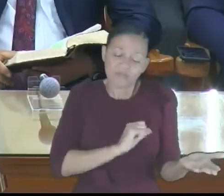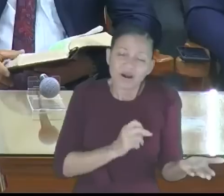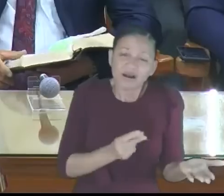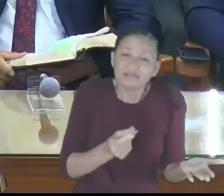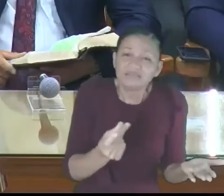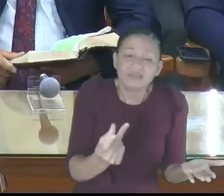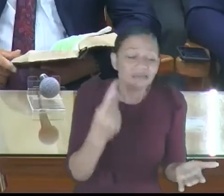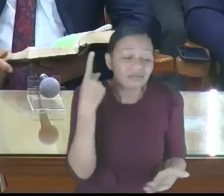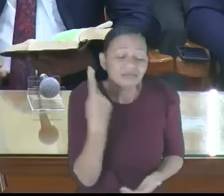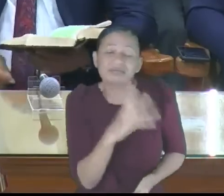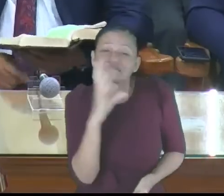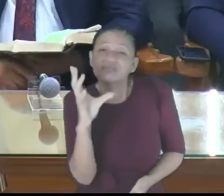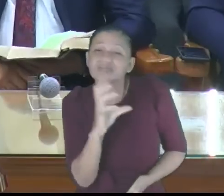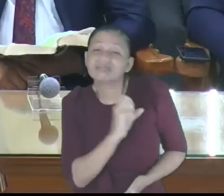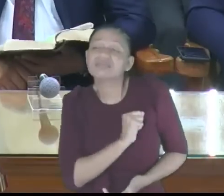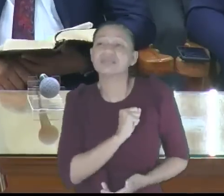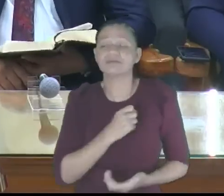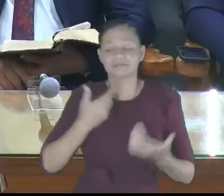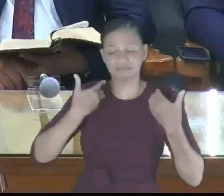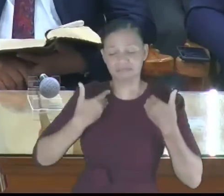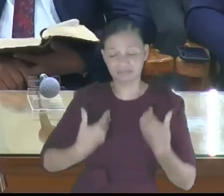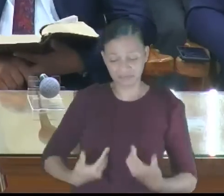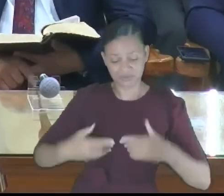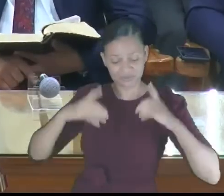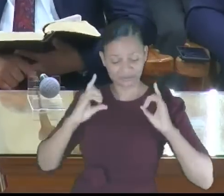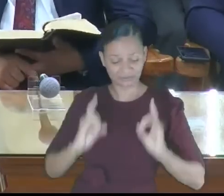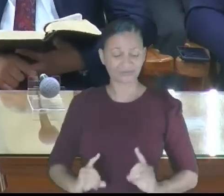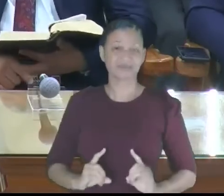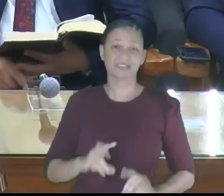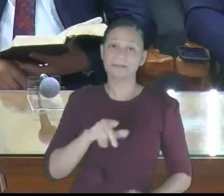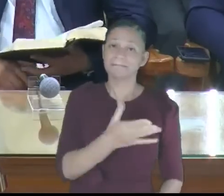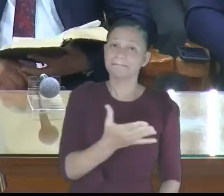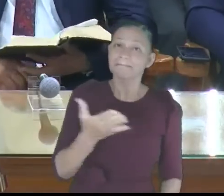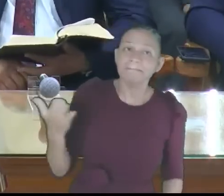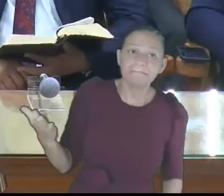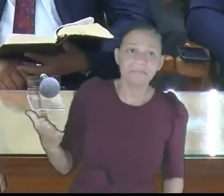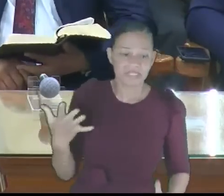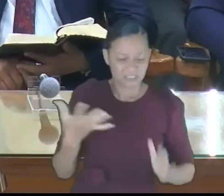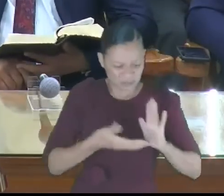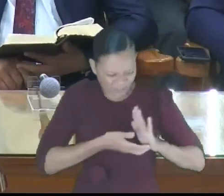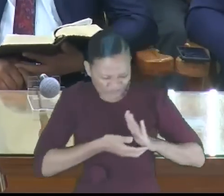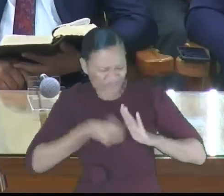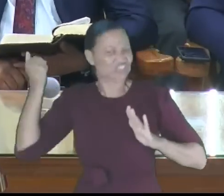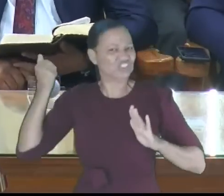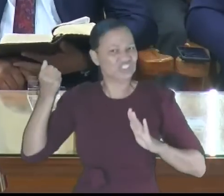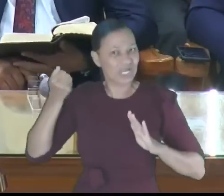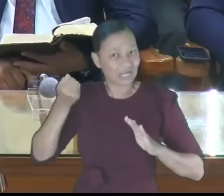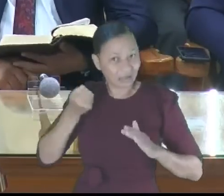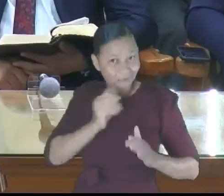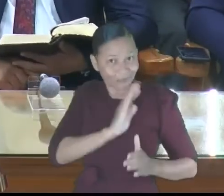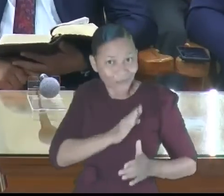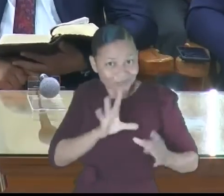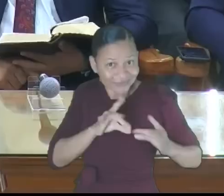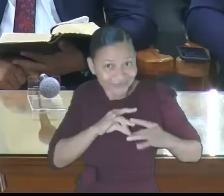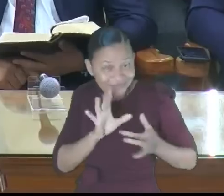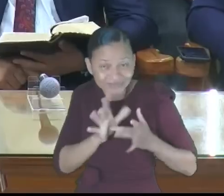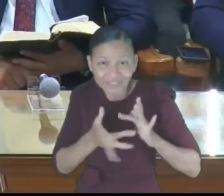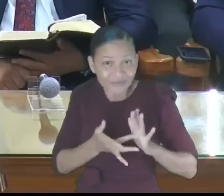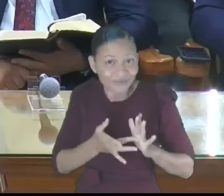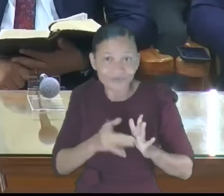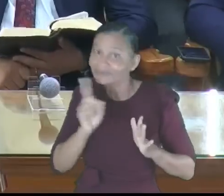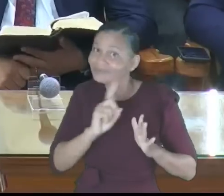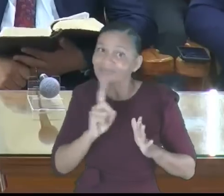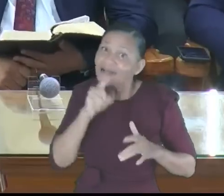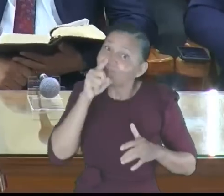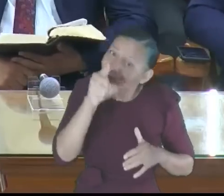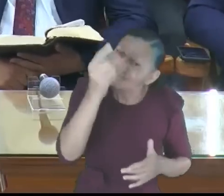amei, e com amorável benignidade te atraí. Irmão, não tem quem arranque esse pingente do peito de Jesus. Esse pingente é você.